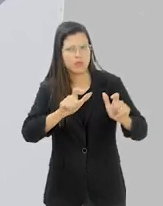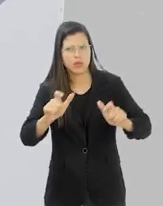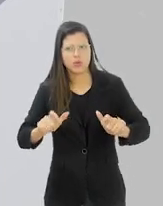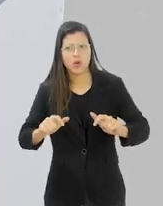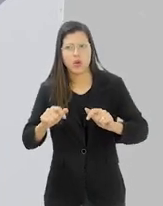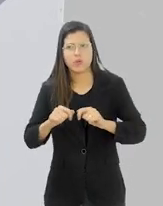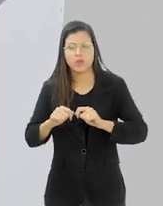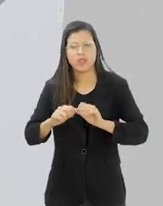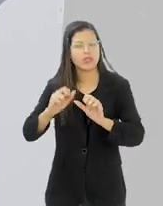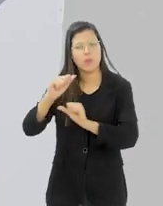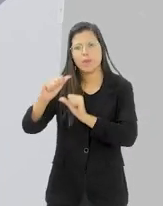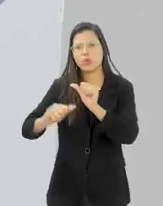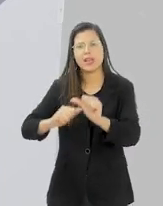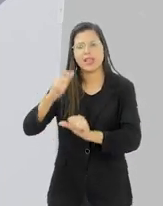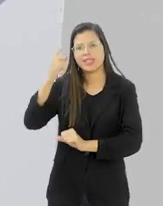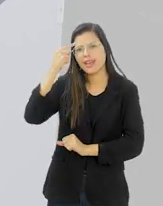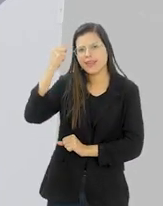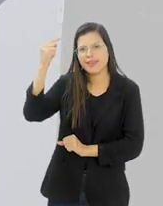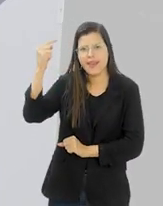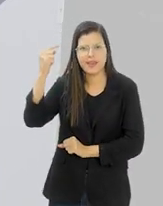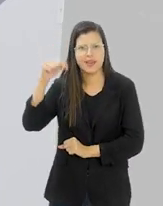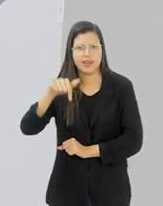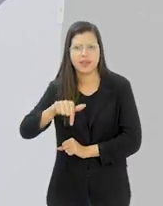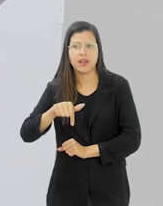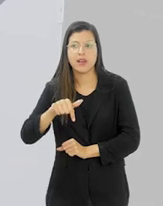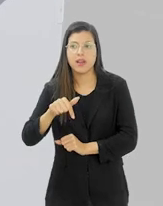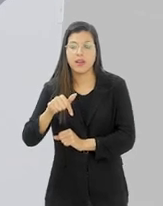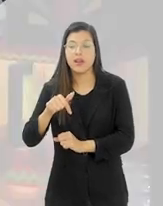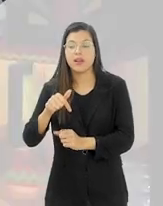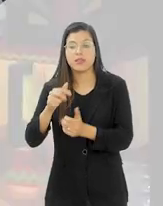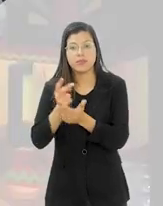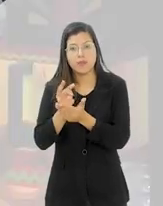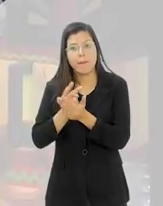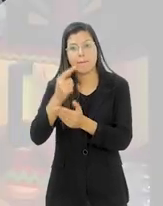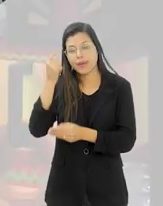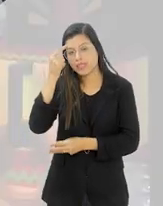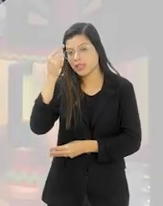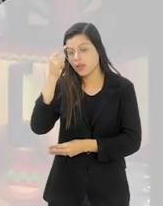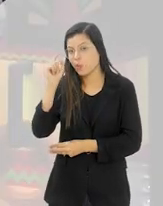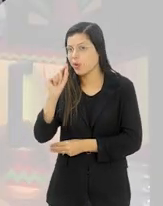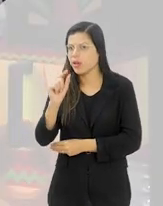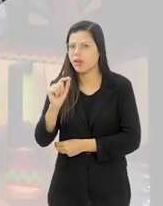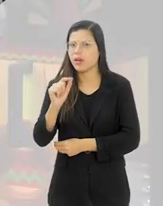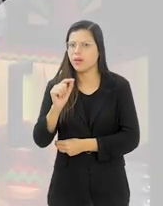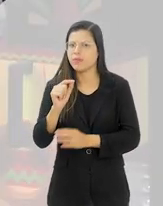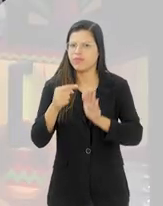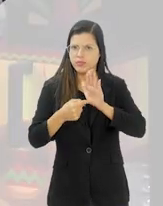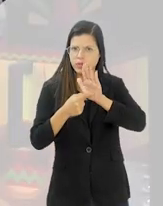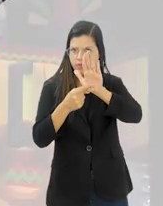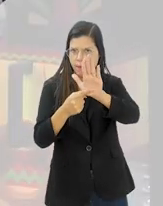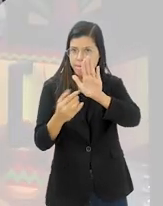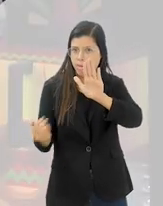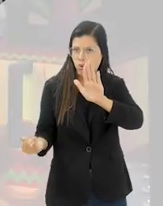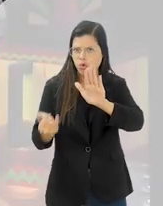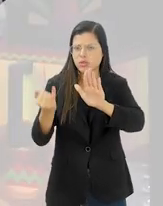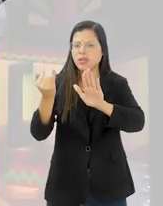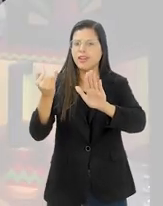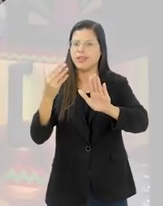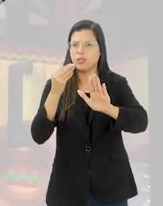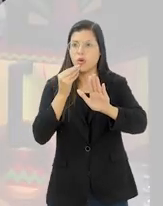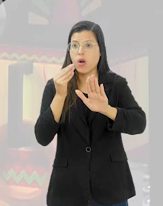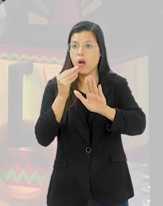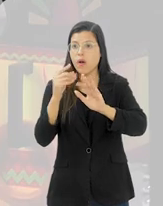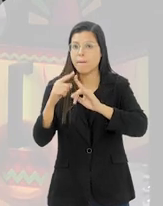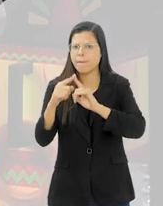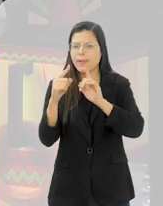outro, fez com que a gente mudasse a ideia. Principalmente eu sempre pensei nisso. Eu pensei, bem, o destaque é importante, claro,